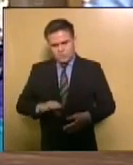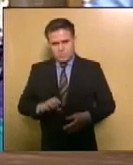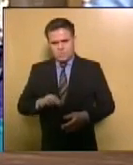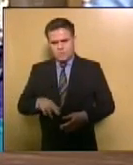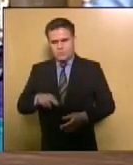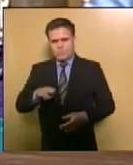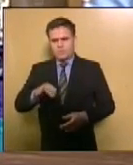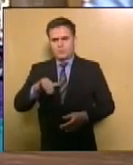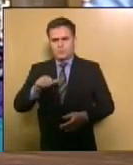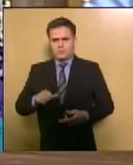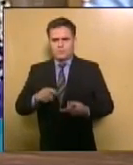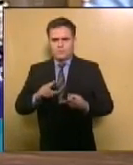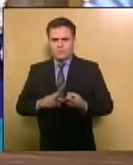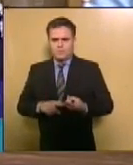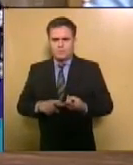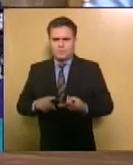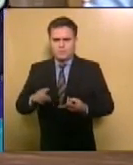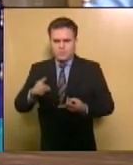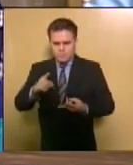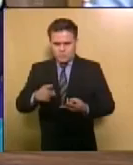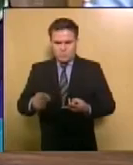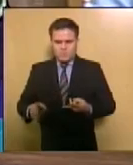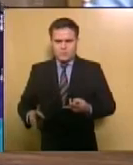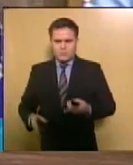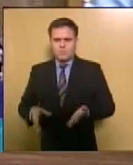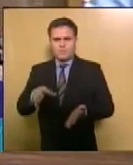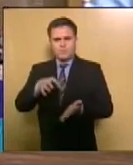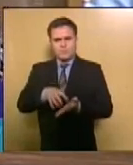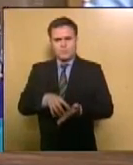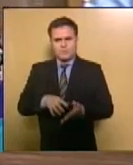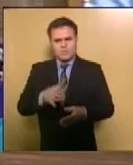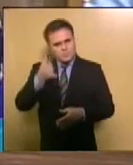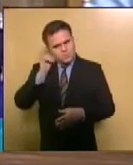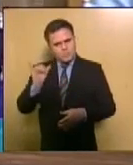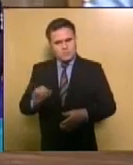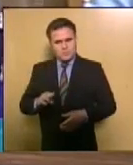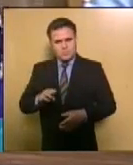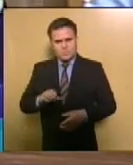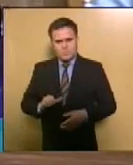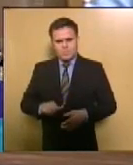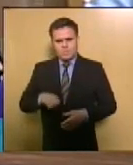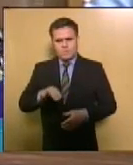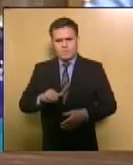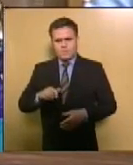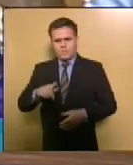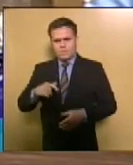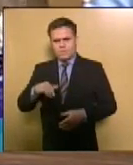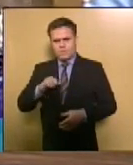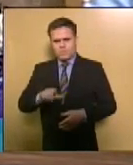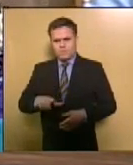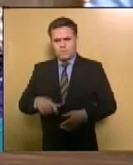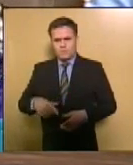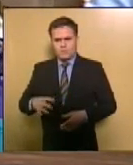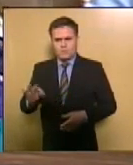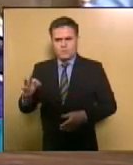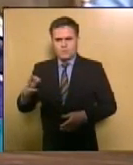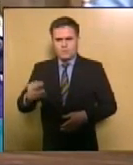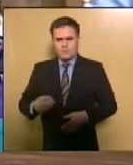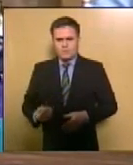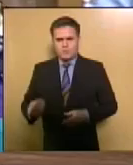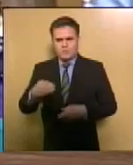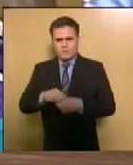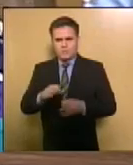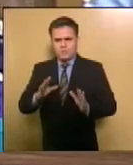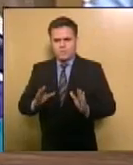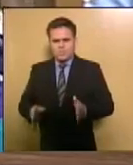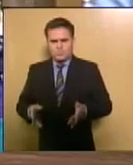Tavares e do do nosso núcleo de prevenção aqui Abigail Maria e s Alves então isso tudo vem sendo implementado a